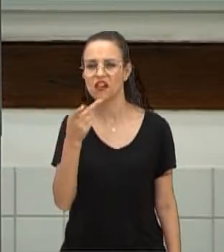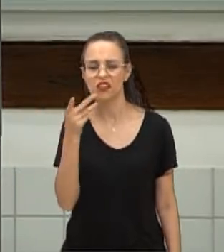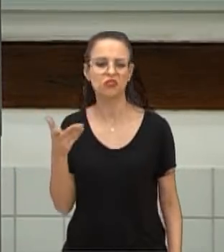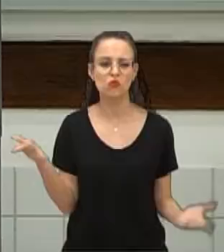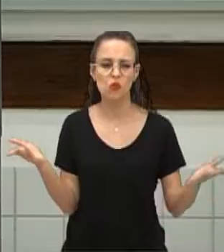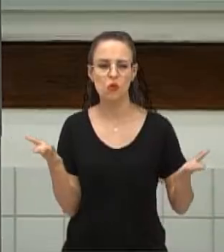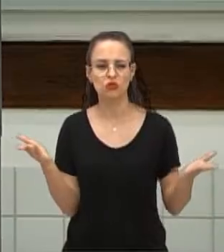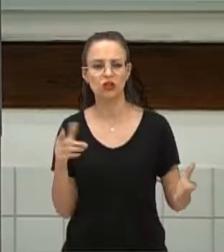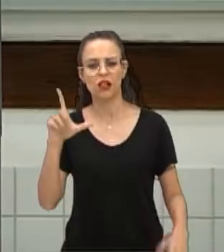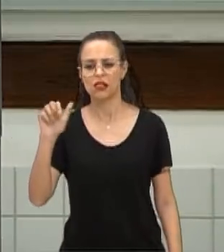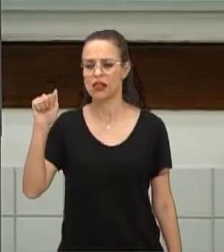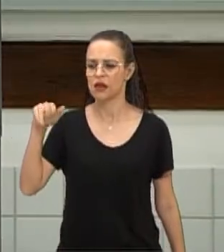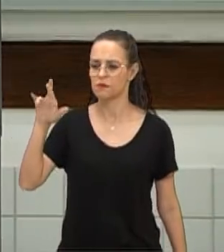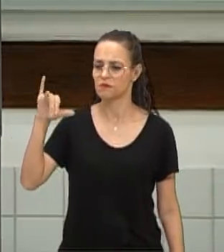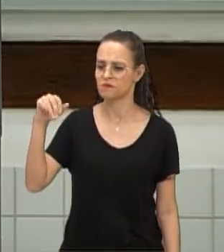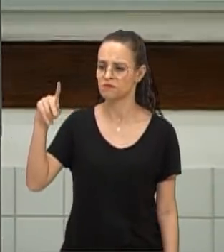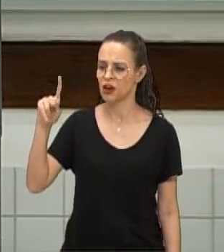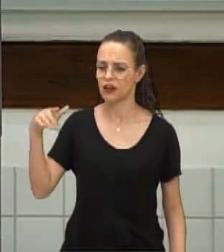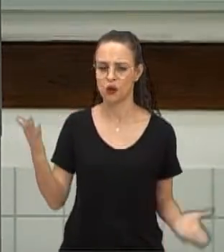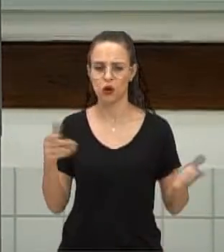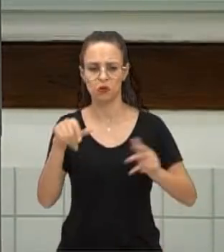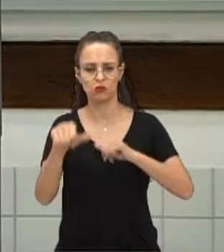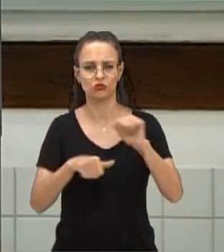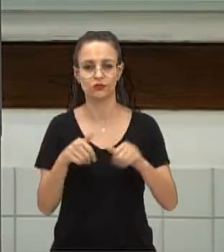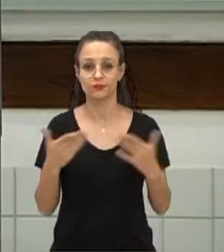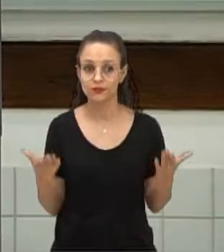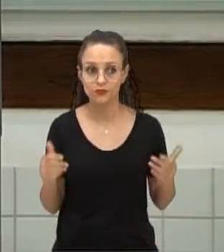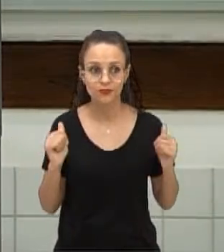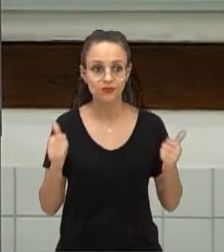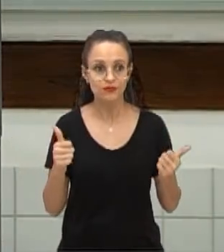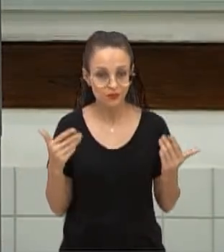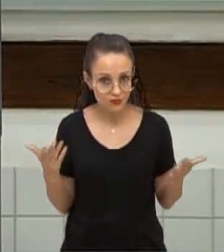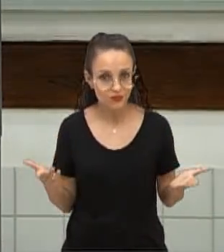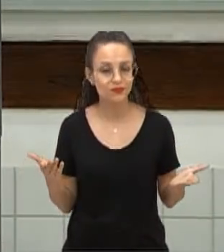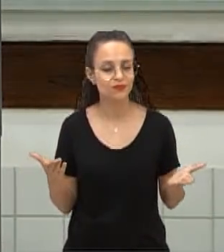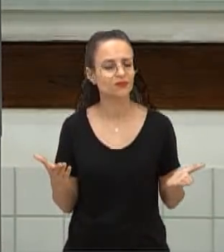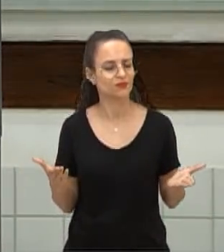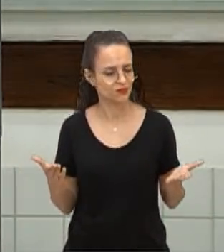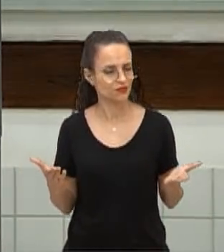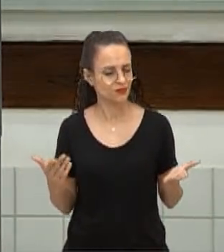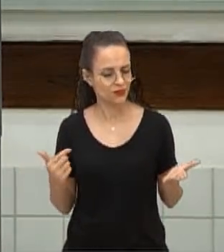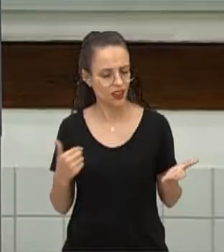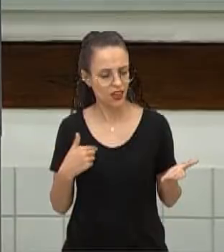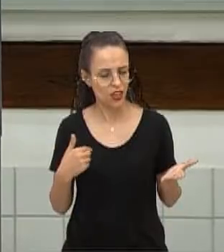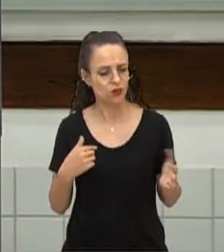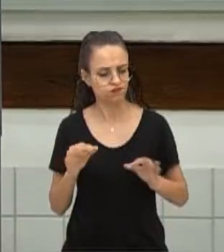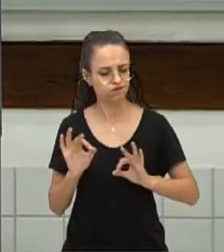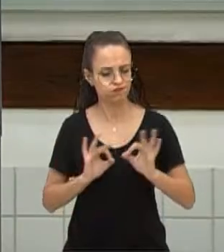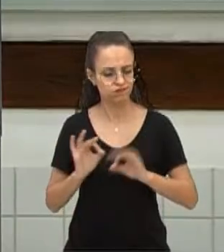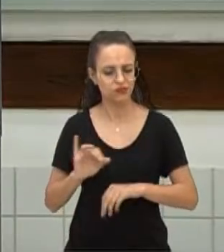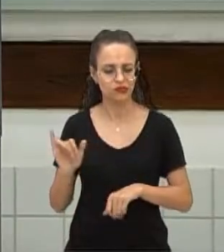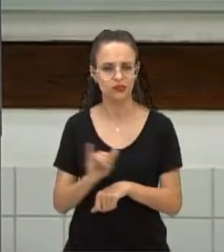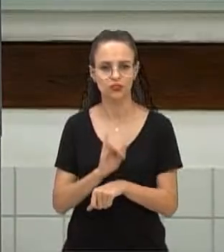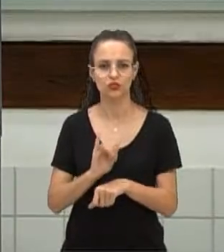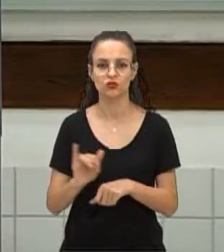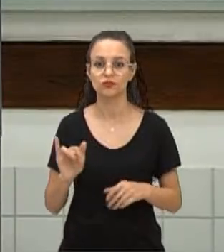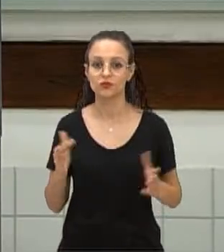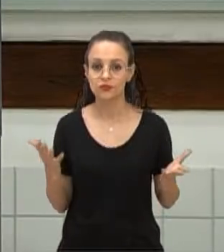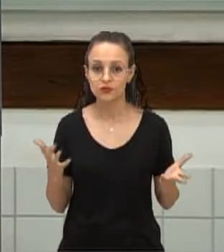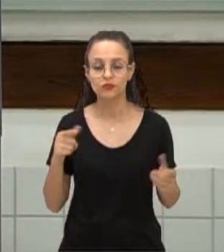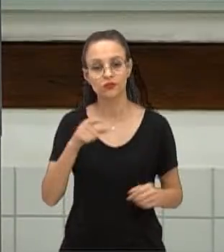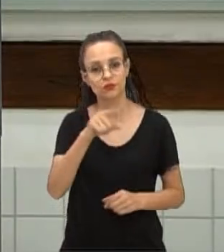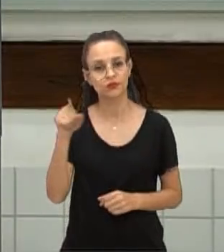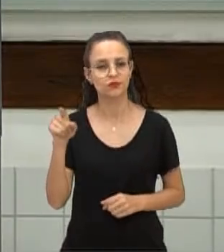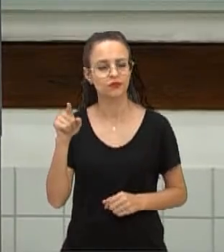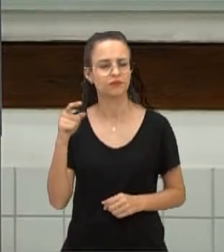Começou a falar de Lamarck, daqui a pouco passou para Charles Darwin. Beleza, era de propósito. Eu gostaria que agora, que vocês fizessem